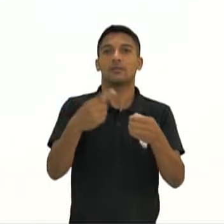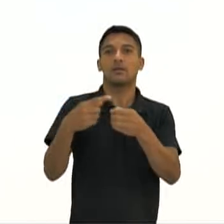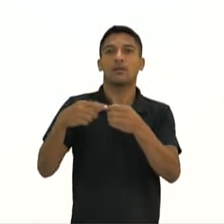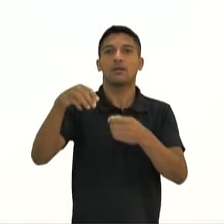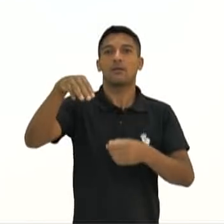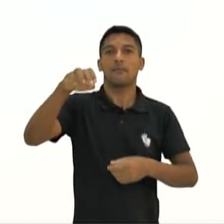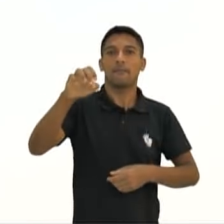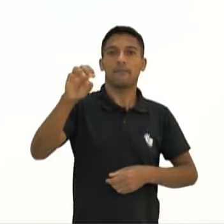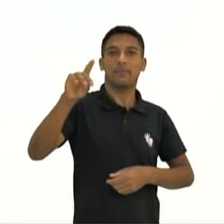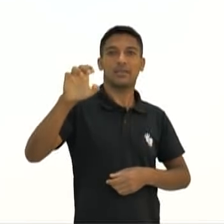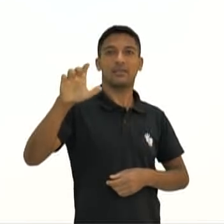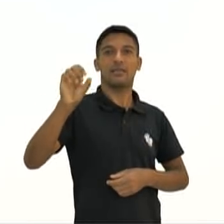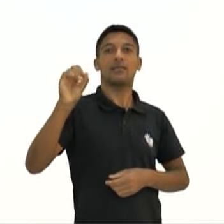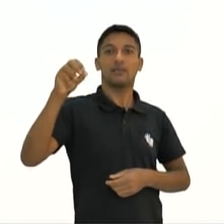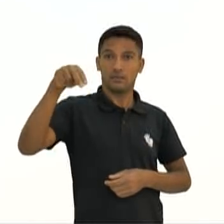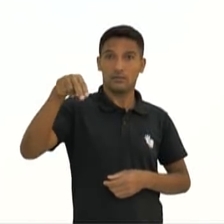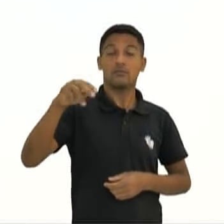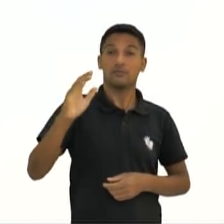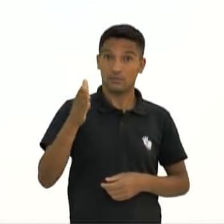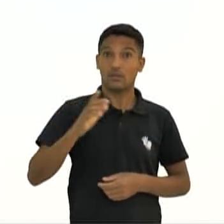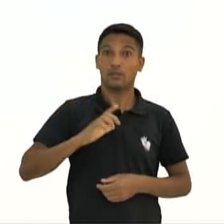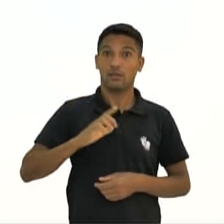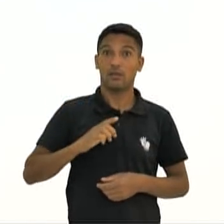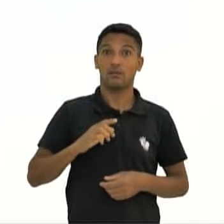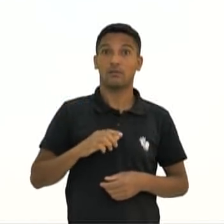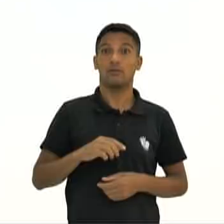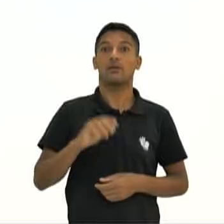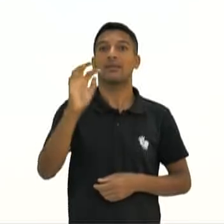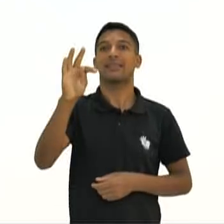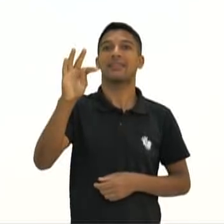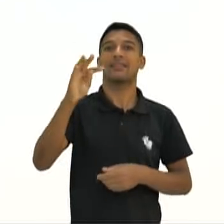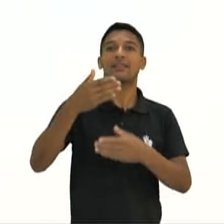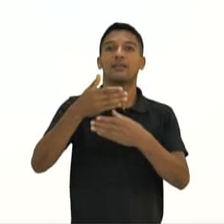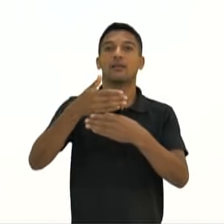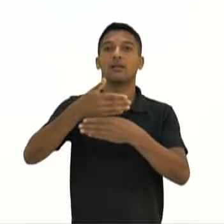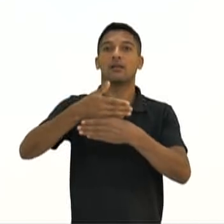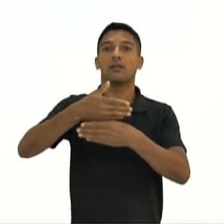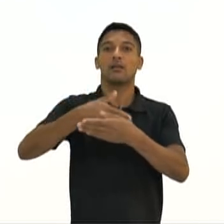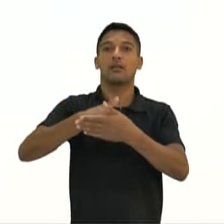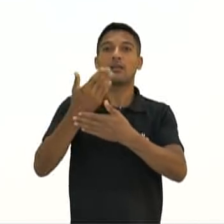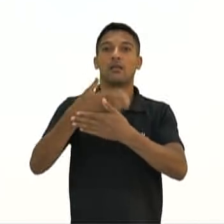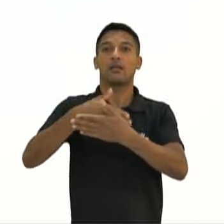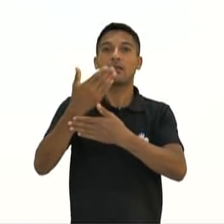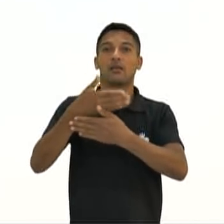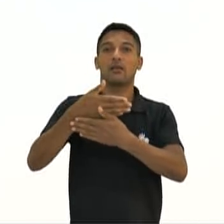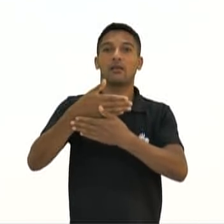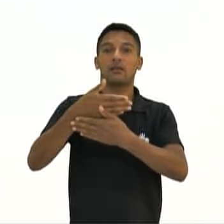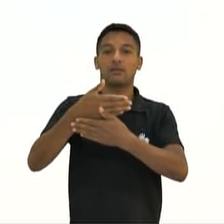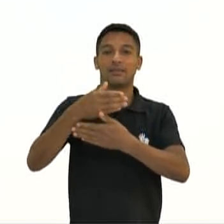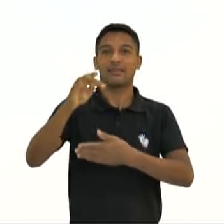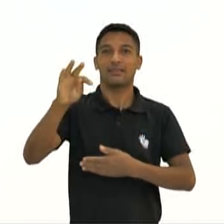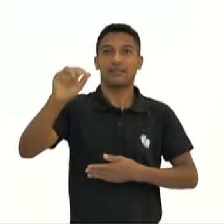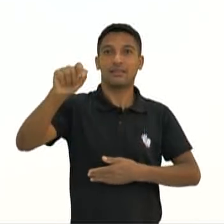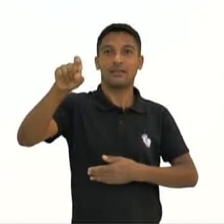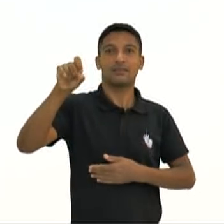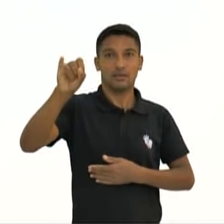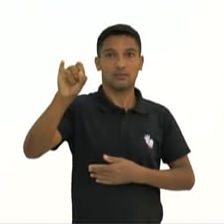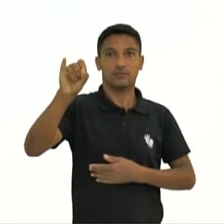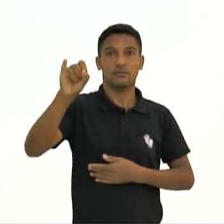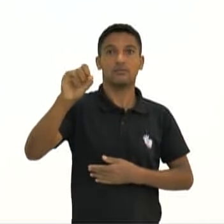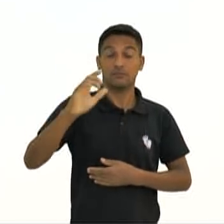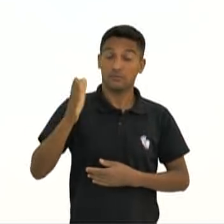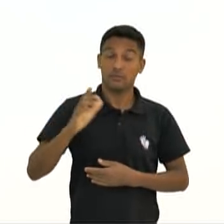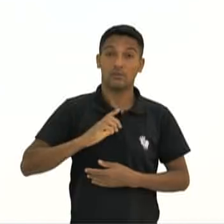2020, 1.500 sendo efetivamente colocados em circulação. No Chile, a perspectiva para 2025 é